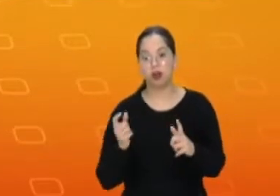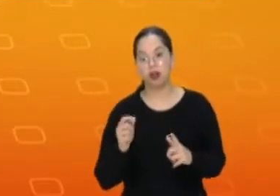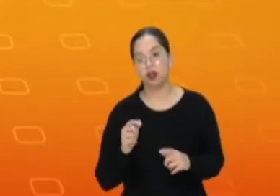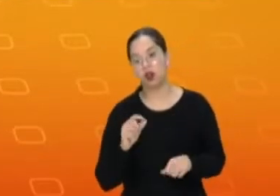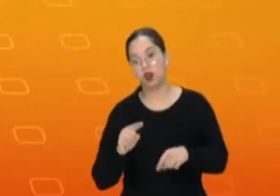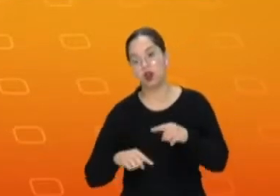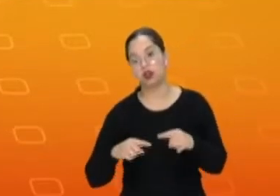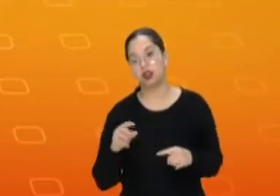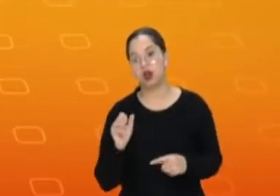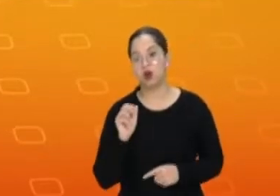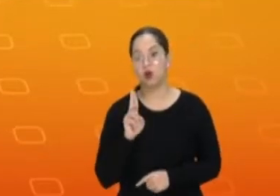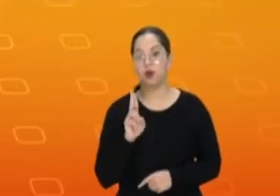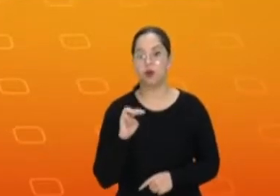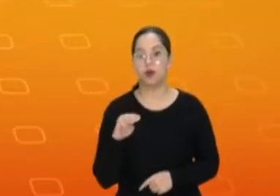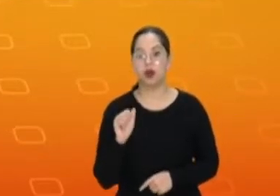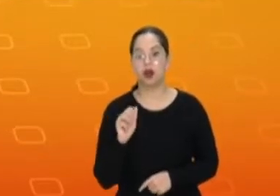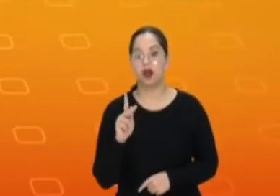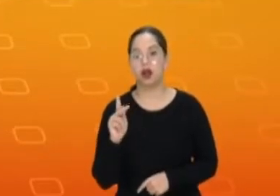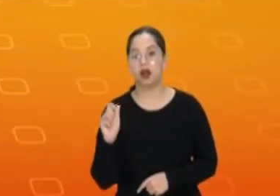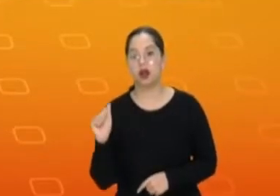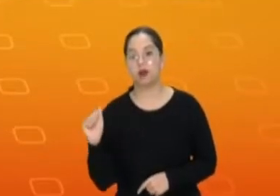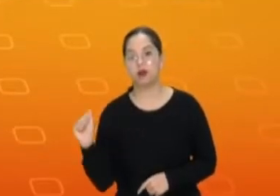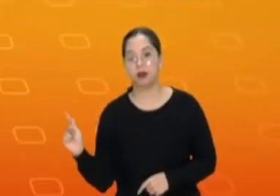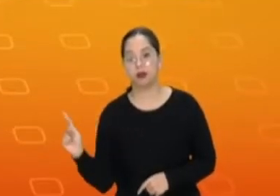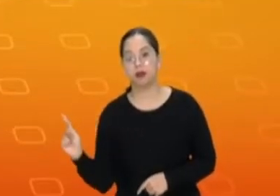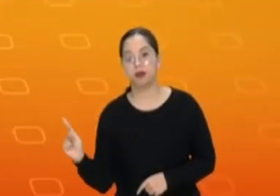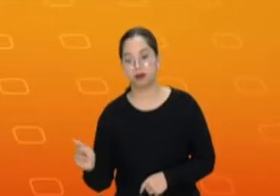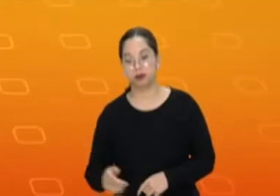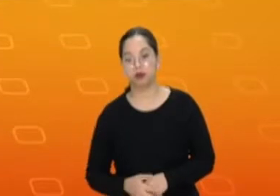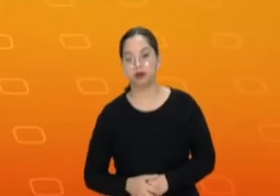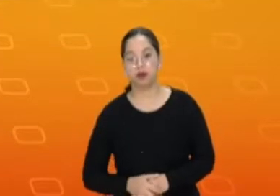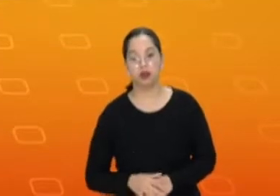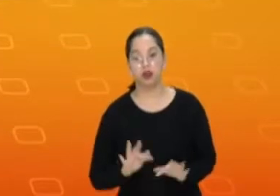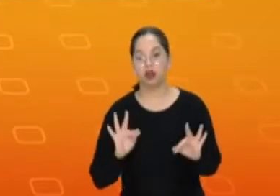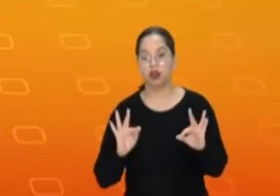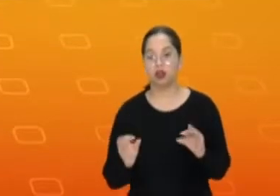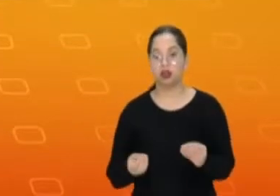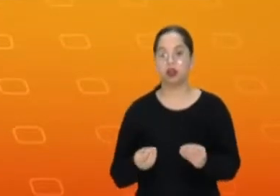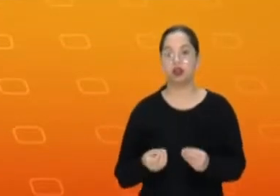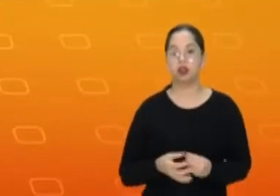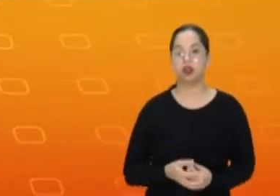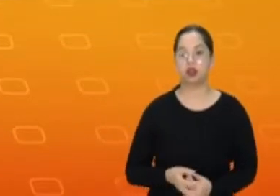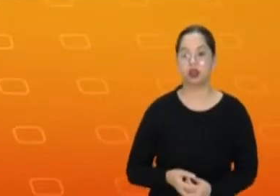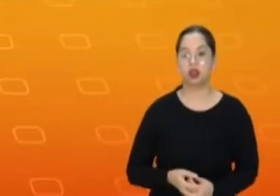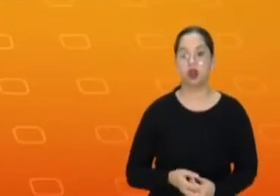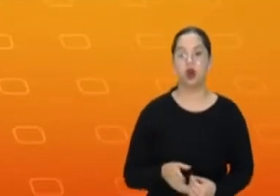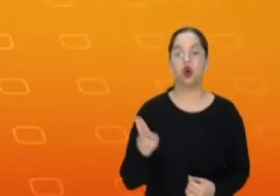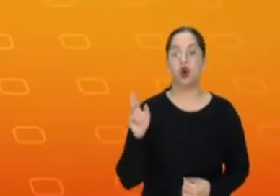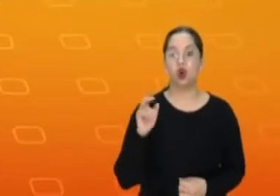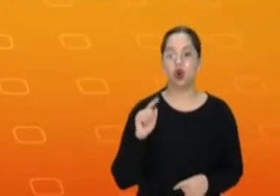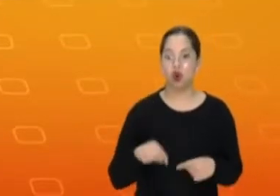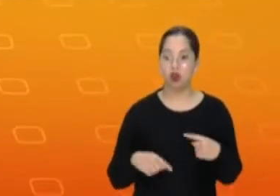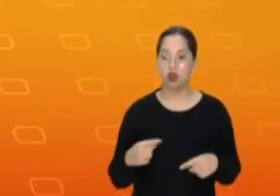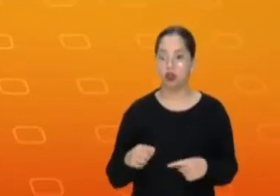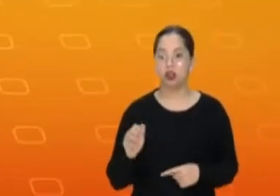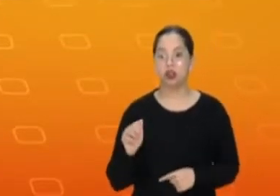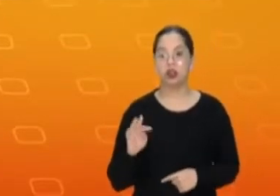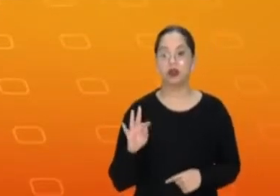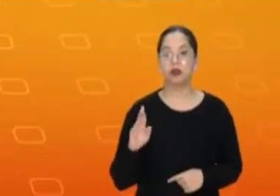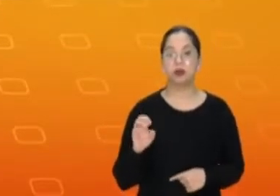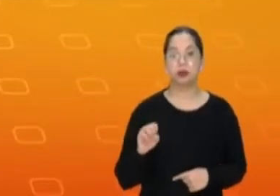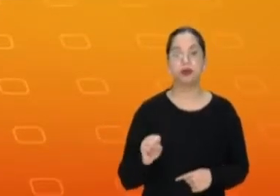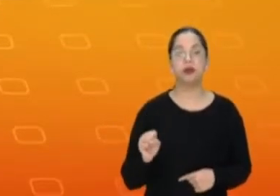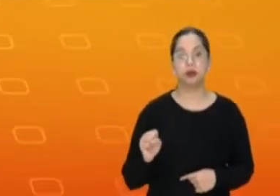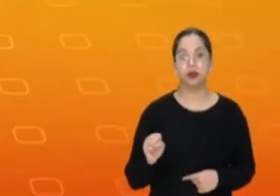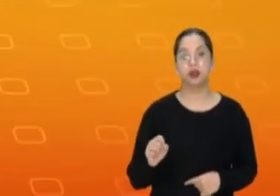Hoje, todas as plataformas de cloud, elas disponibilizam serviços e containers onde você roda partes dessa aplicação e você conecta